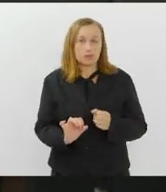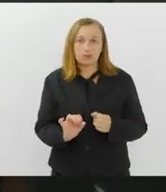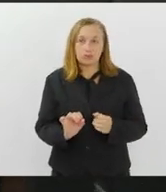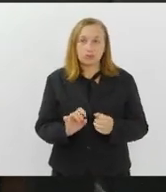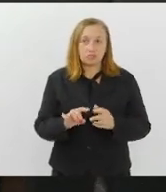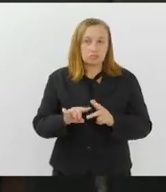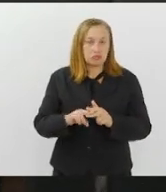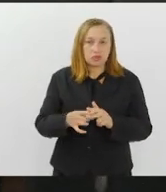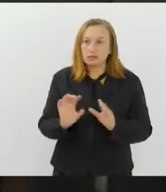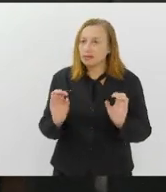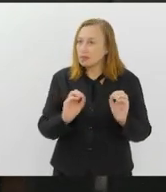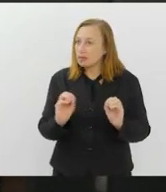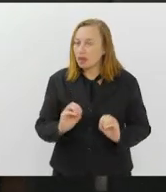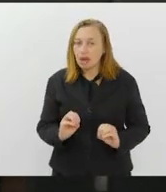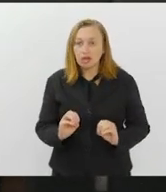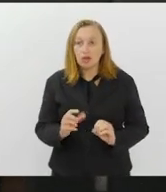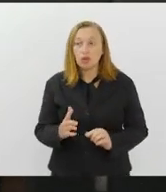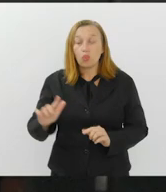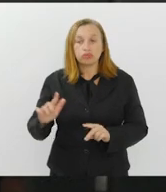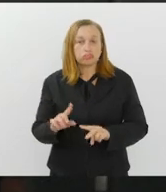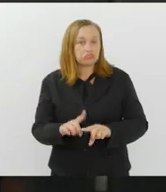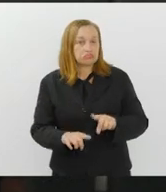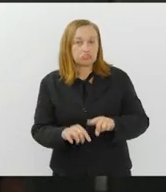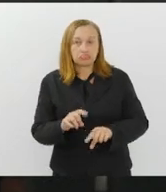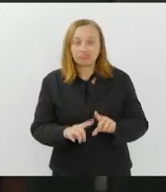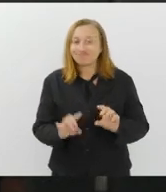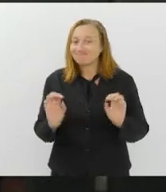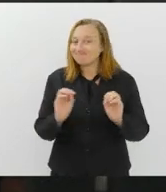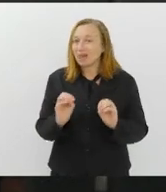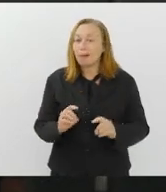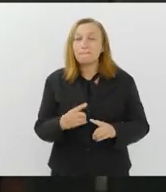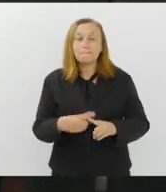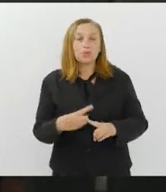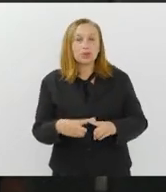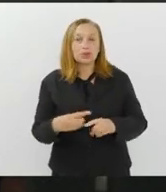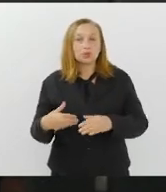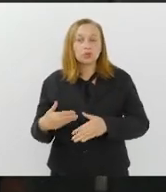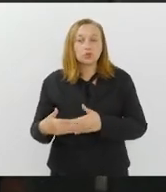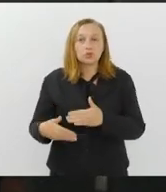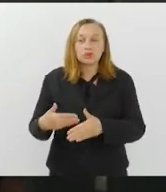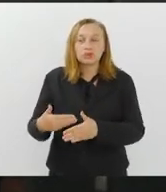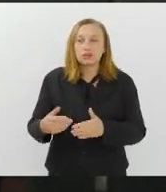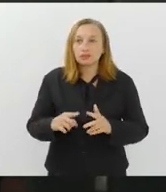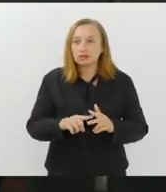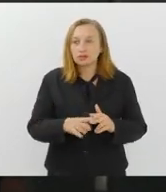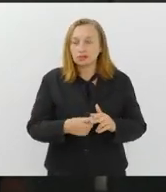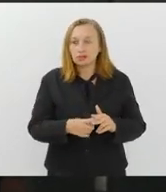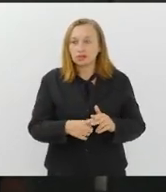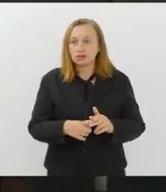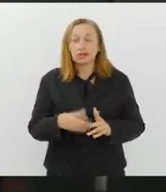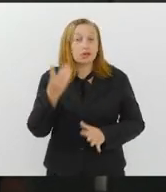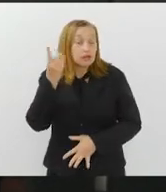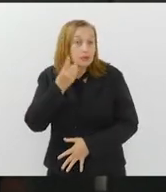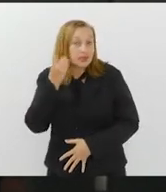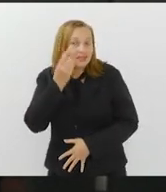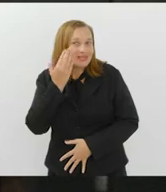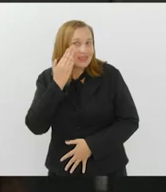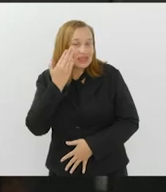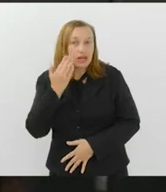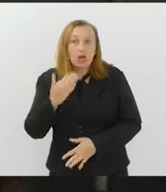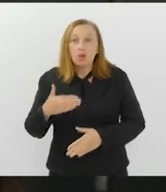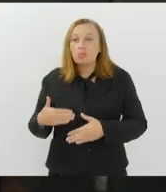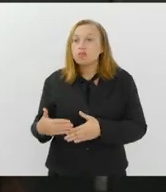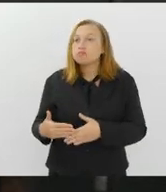regulação em qualquer outro produto, até porque o processo regulatório nosso, deputado, para que se entenda, é um processo